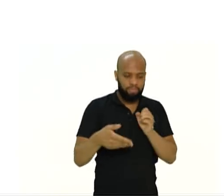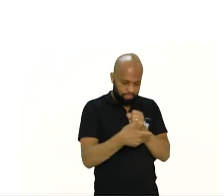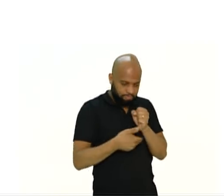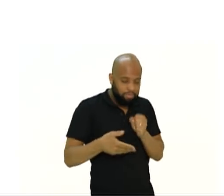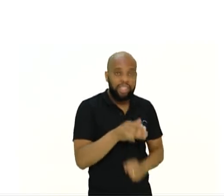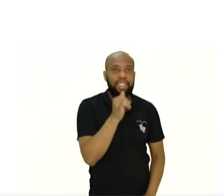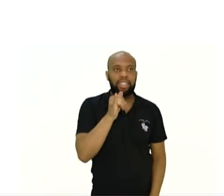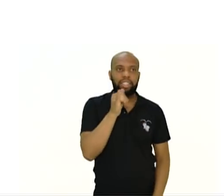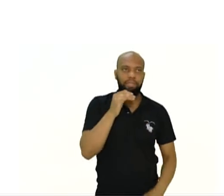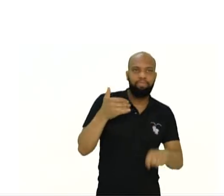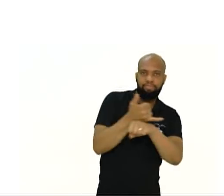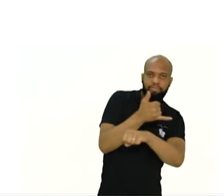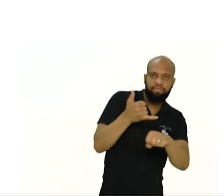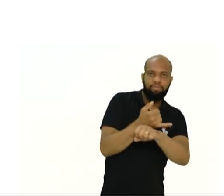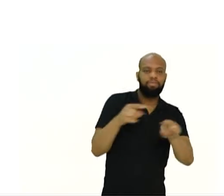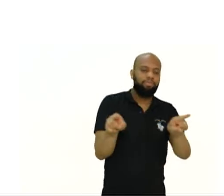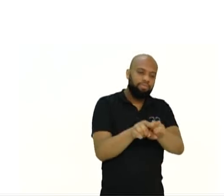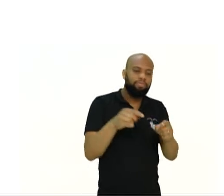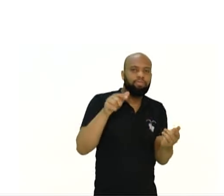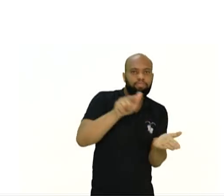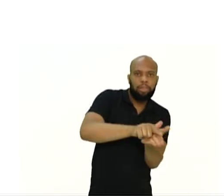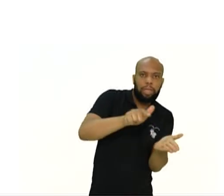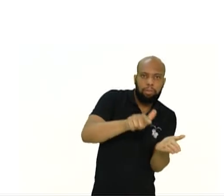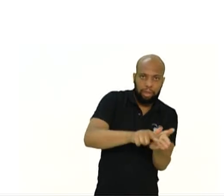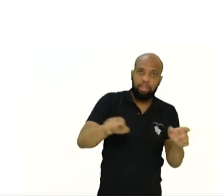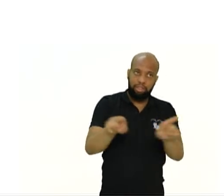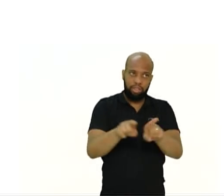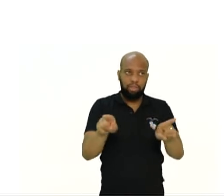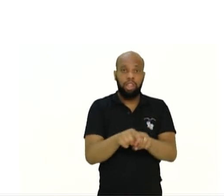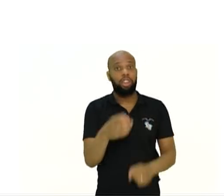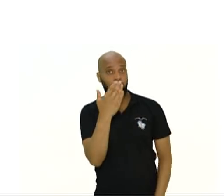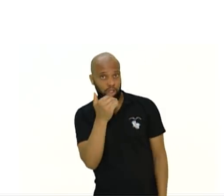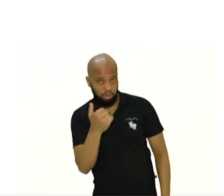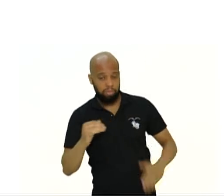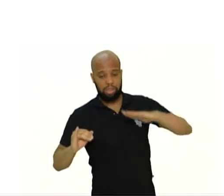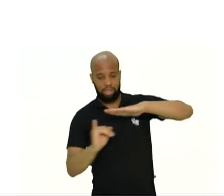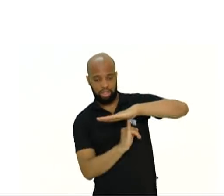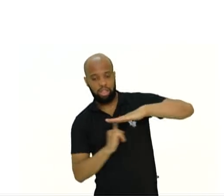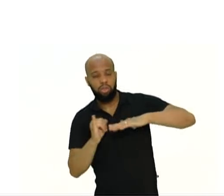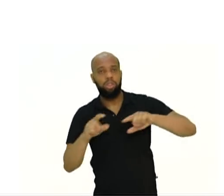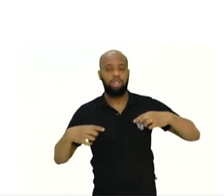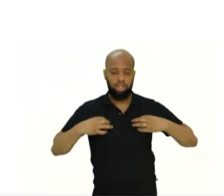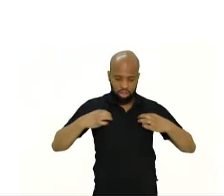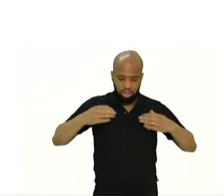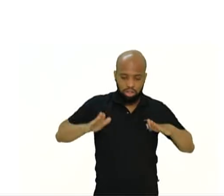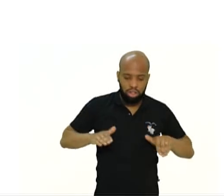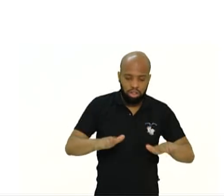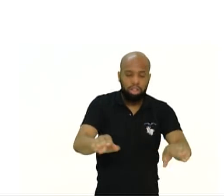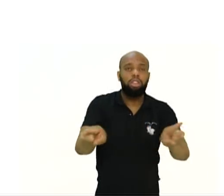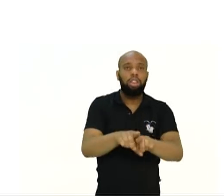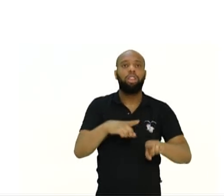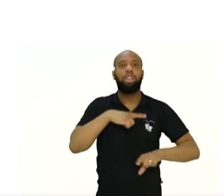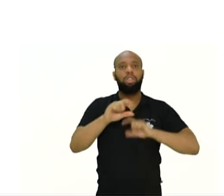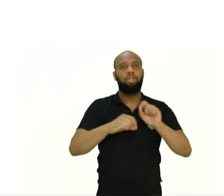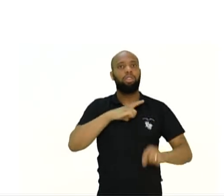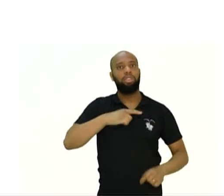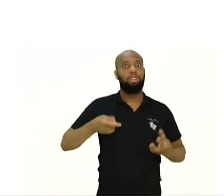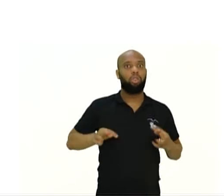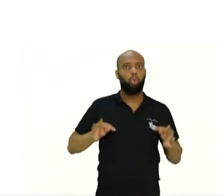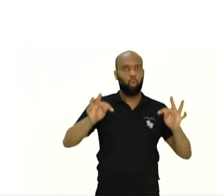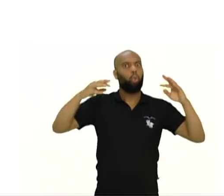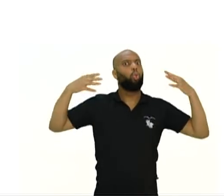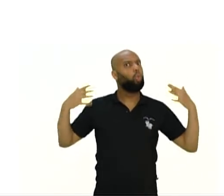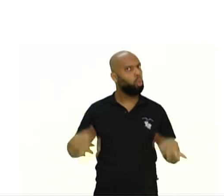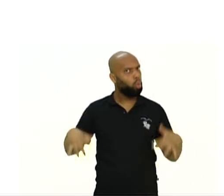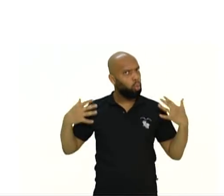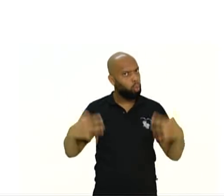como siderúrgico, papel, celulose, alimentício, têxteis, eles contam ali com alta